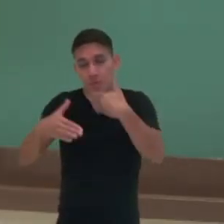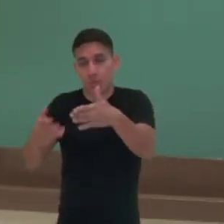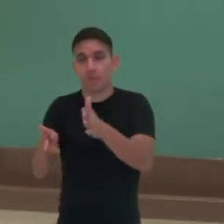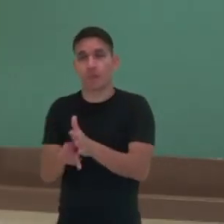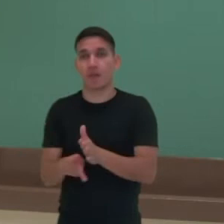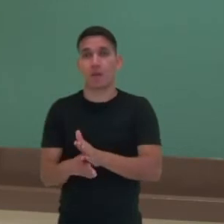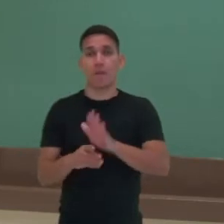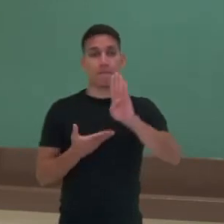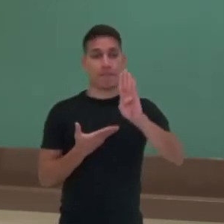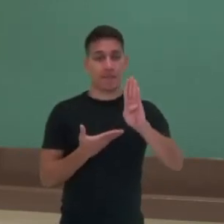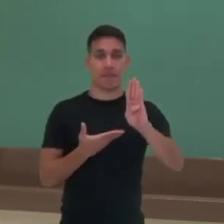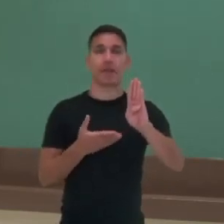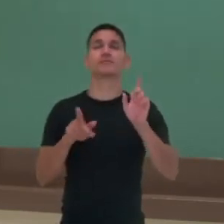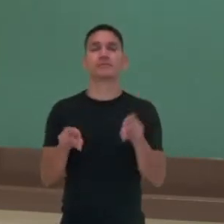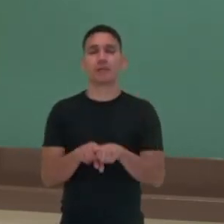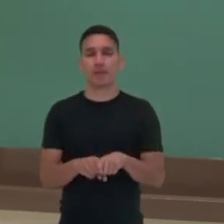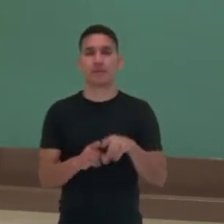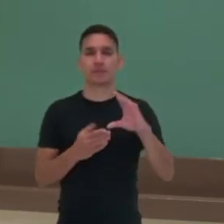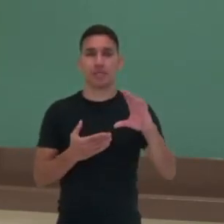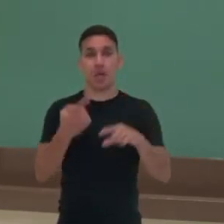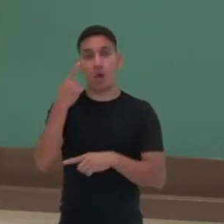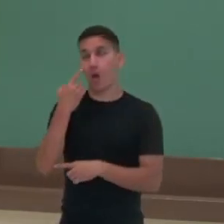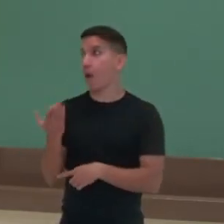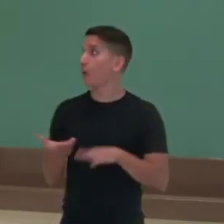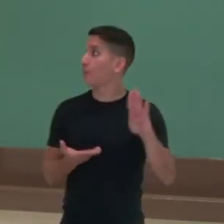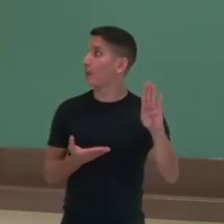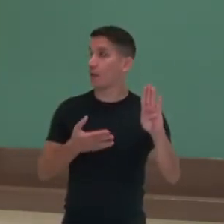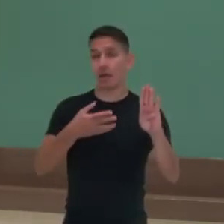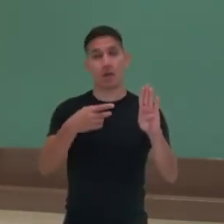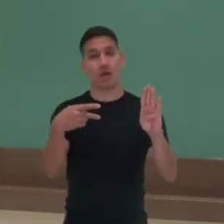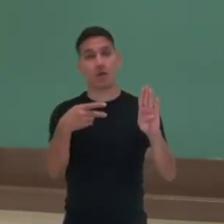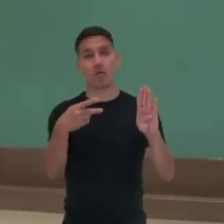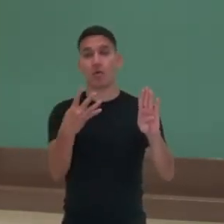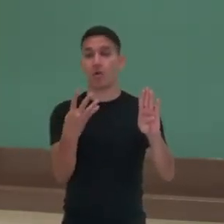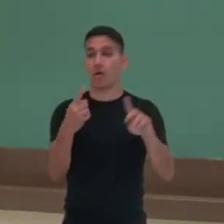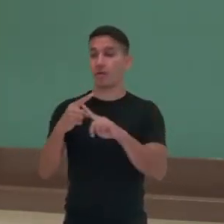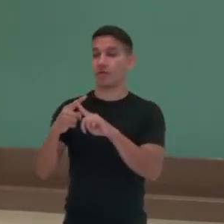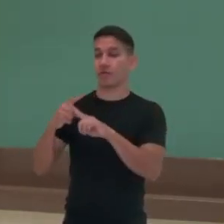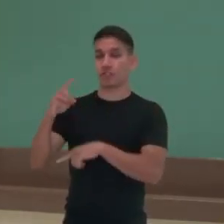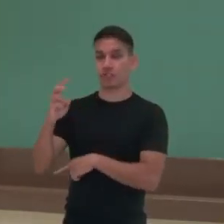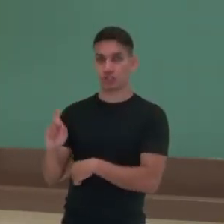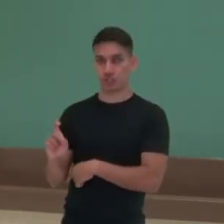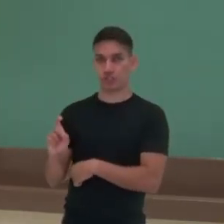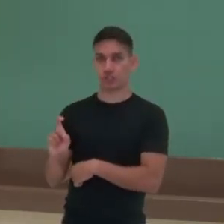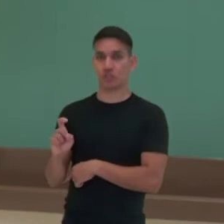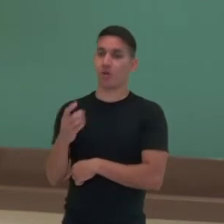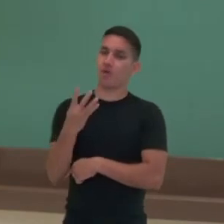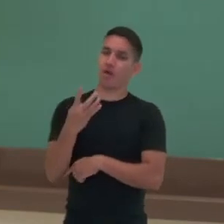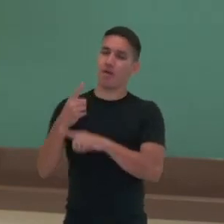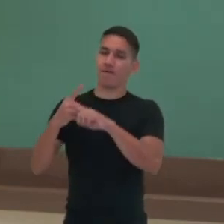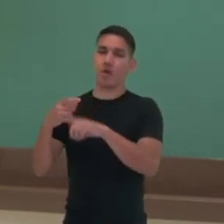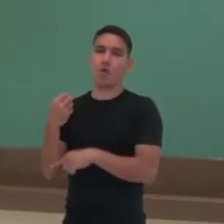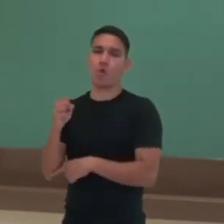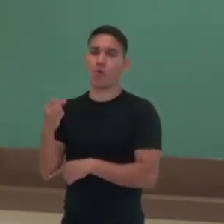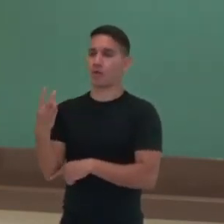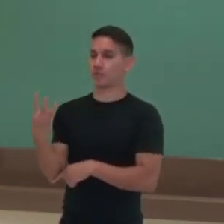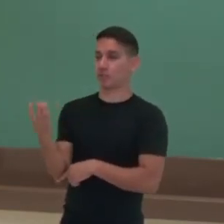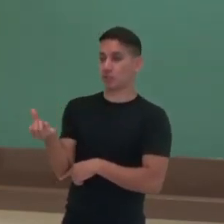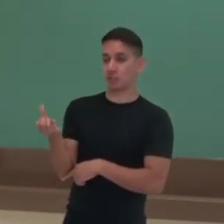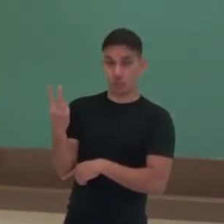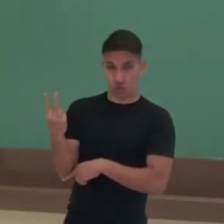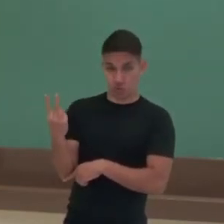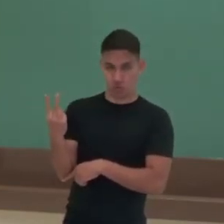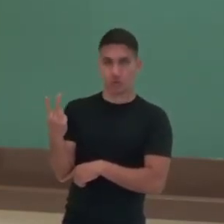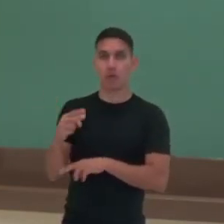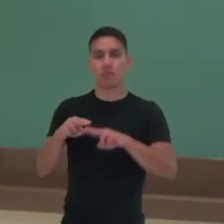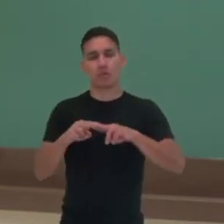e C. Como B é igual a 4 vezes x, 4 vezes 8, 32. E como já sabemos que C é igual a